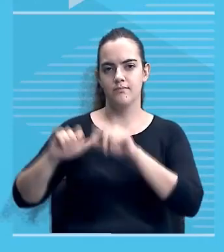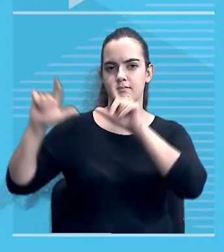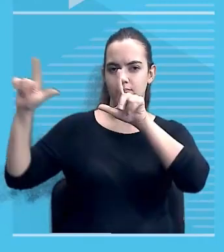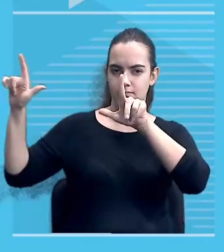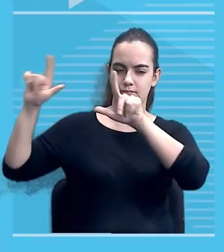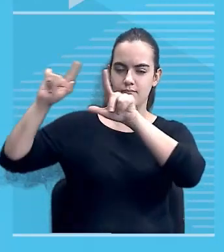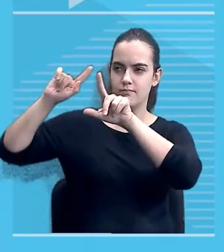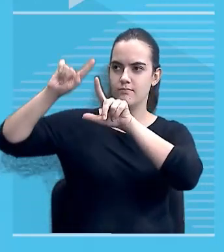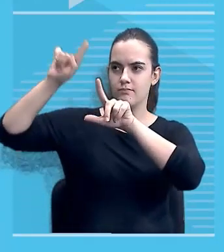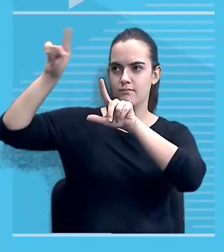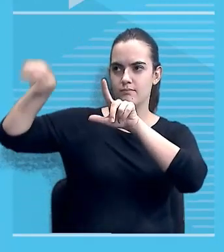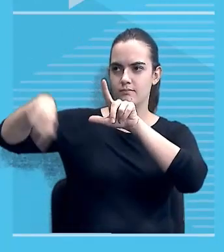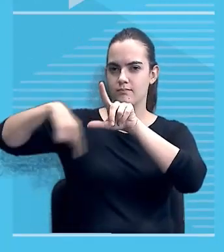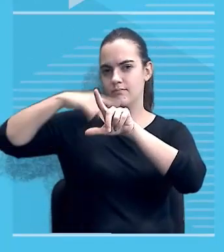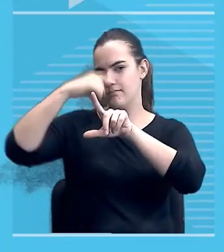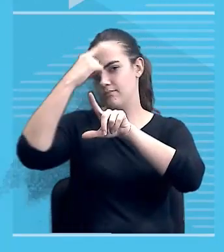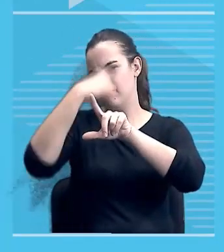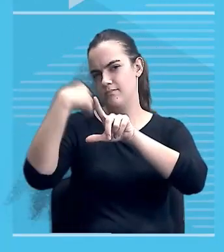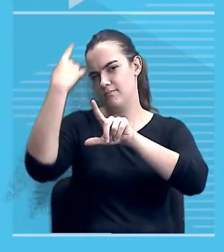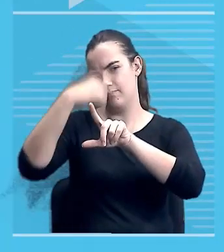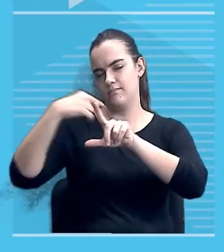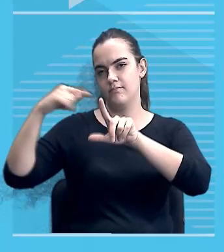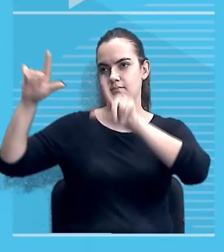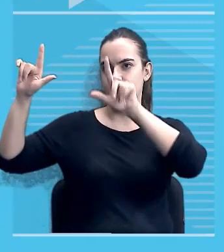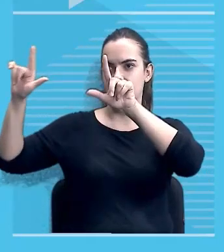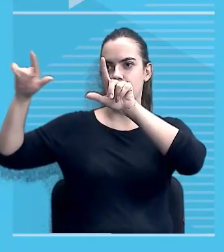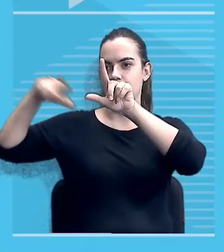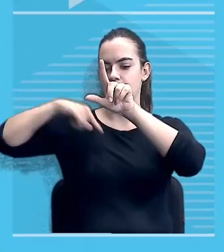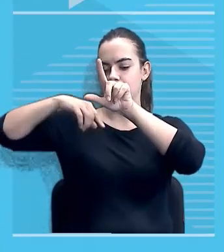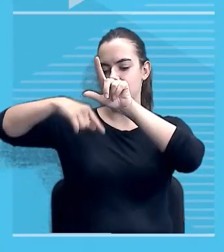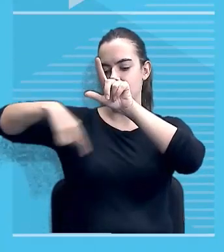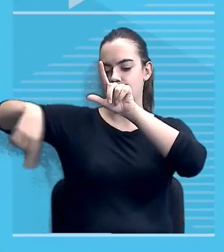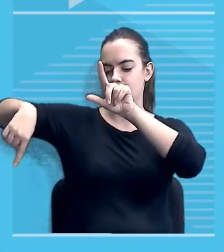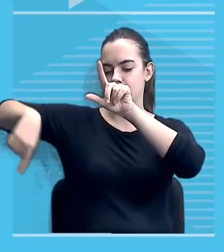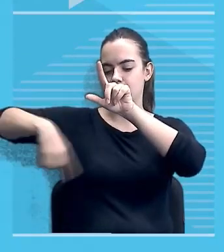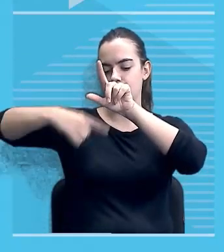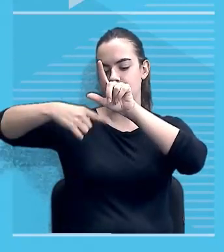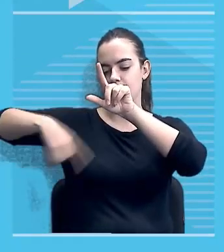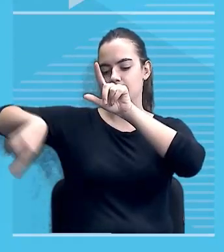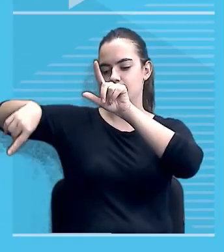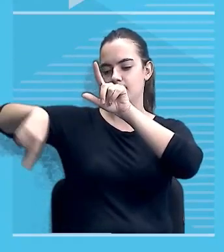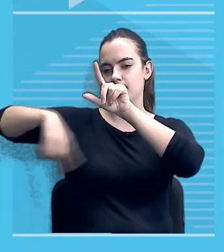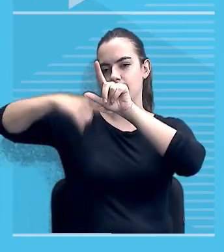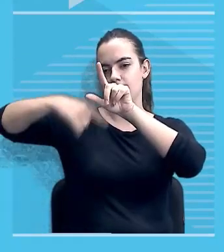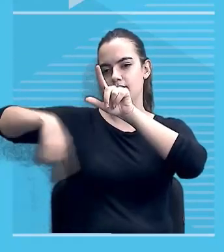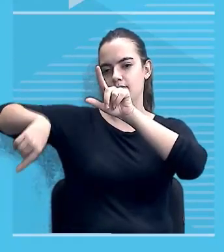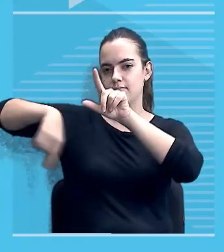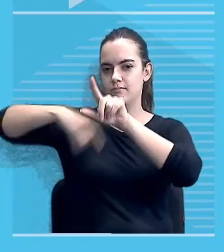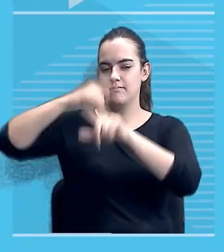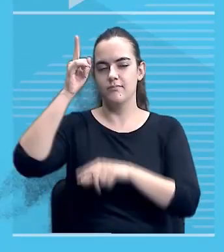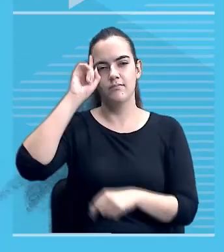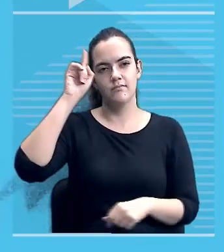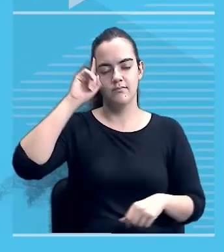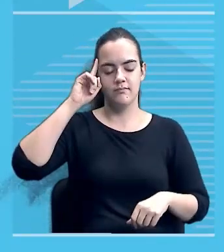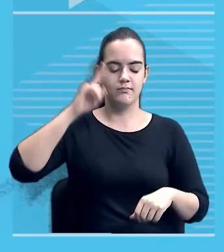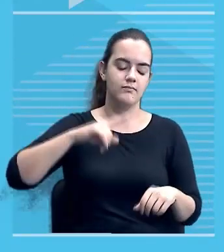arte em baixo que fica movimentando indo para um lado para o outro né para um lado para o outro